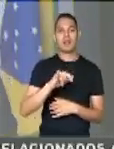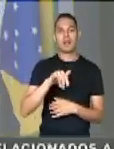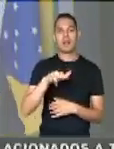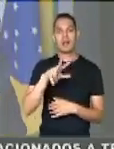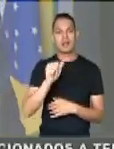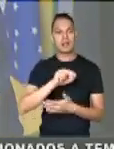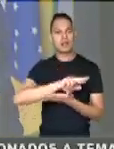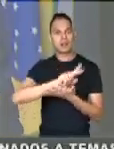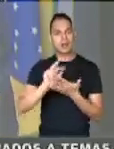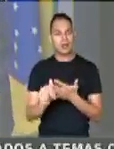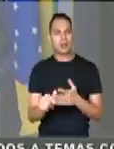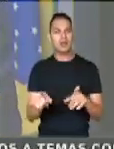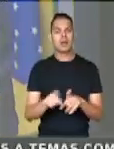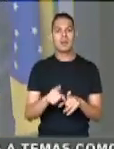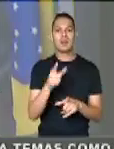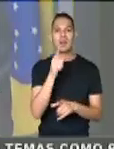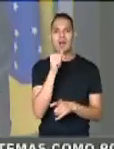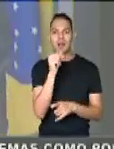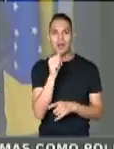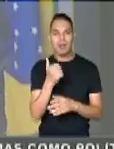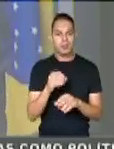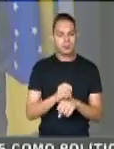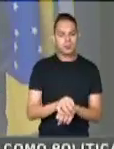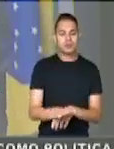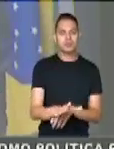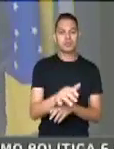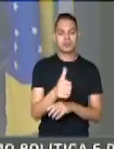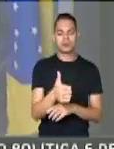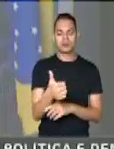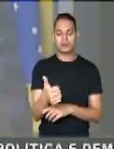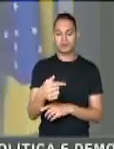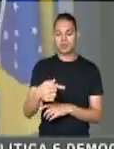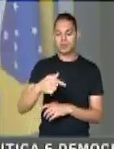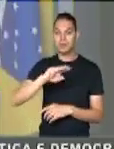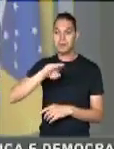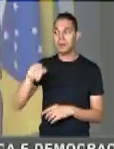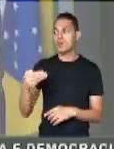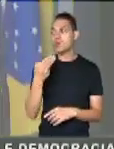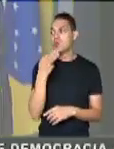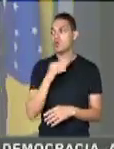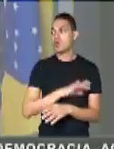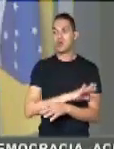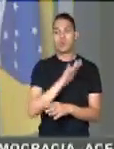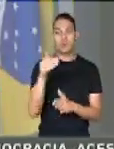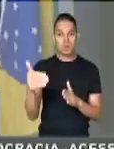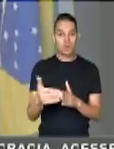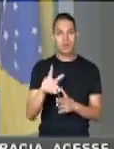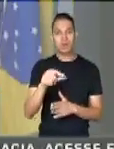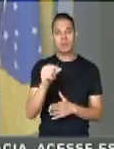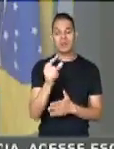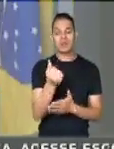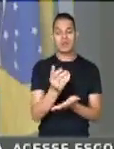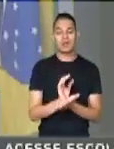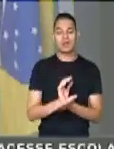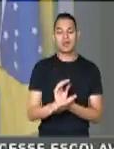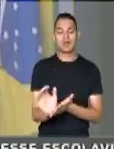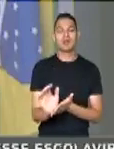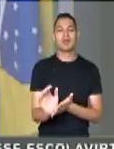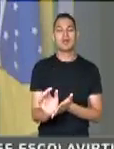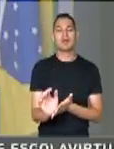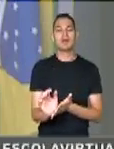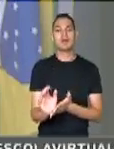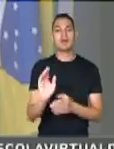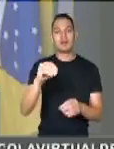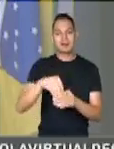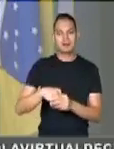lá tivemos investimentos em fornecimento de água que já ultrapassam 117 milhões. Tudo isso, recursos que estão latentes